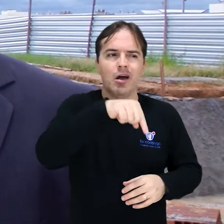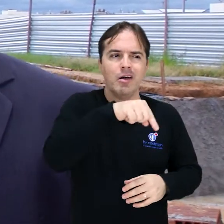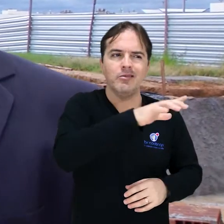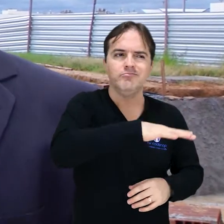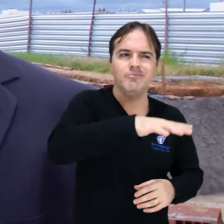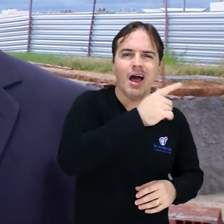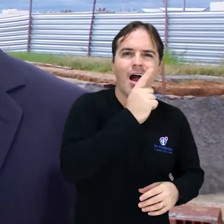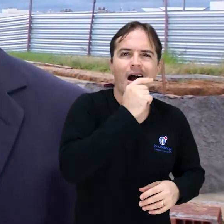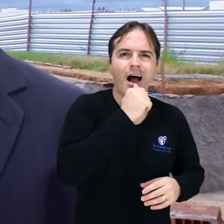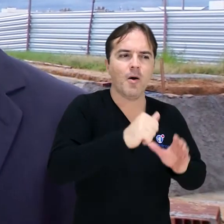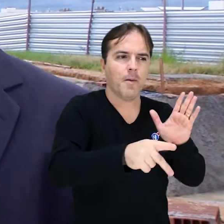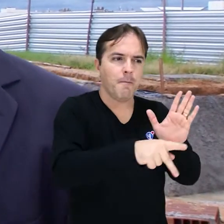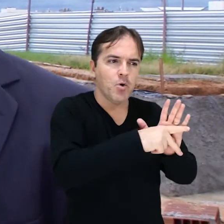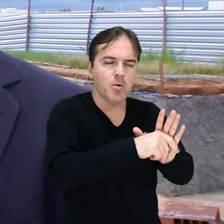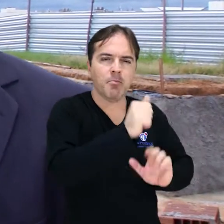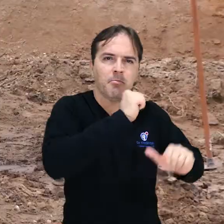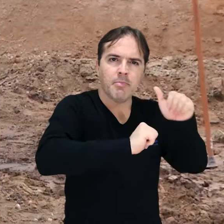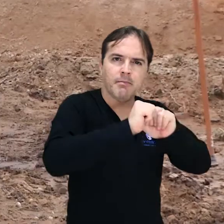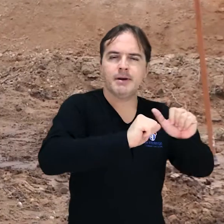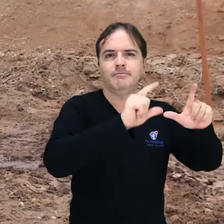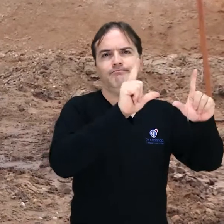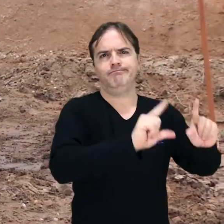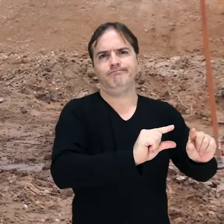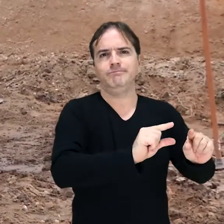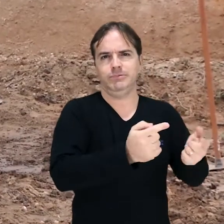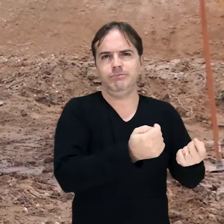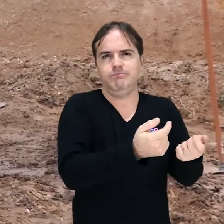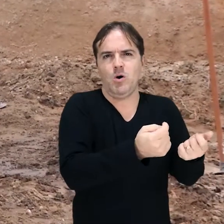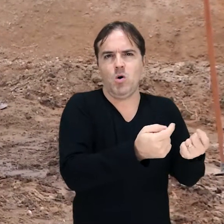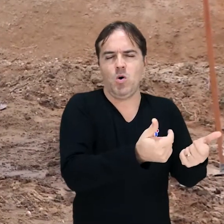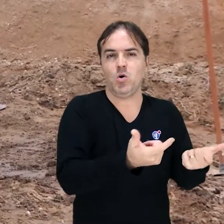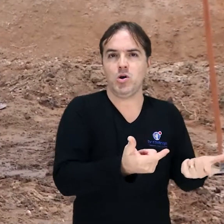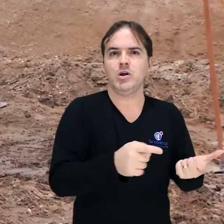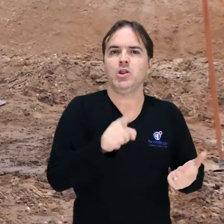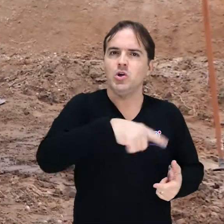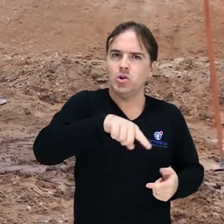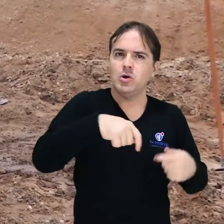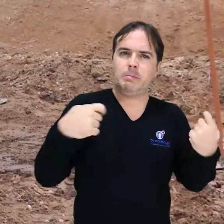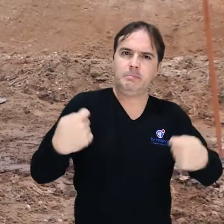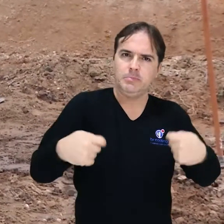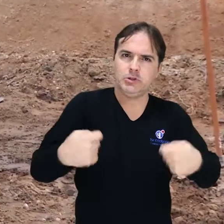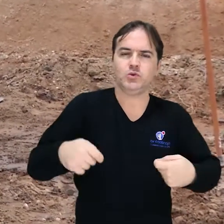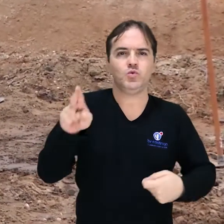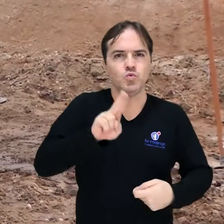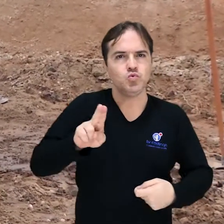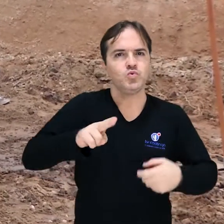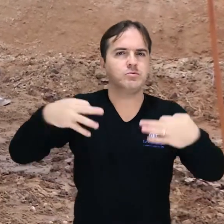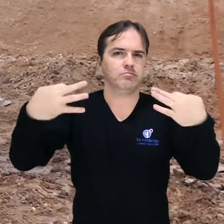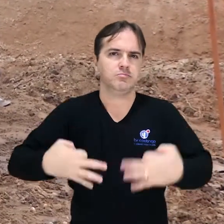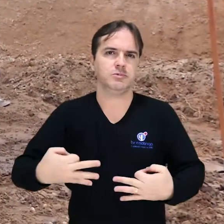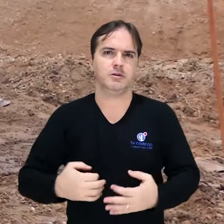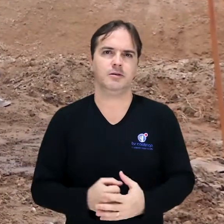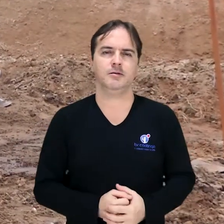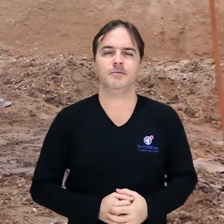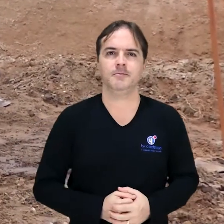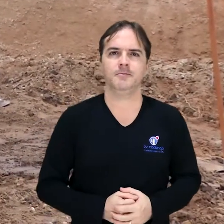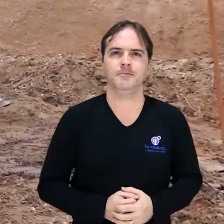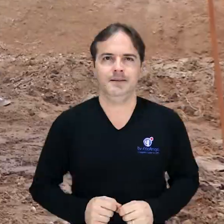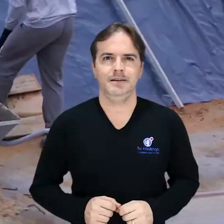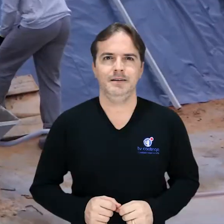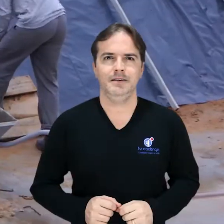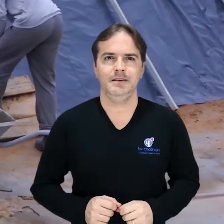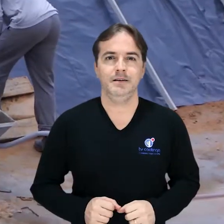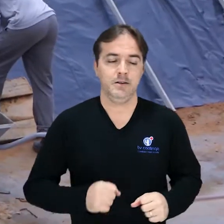região, né, uma escassez, né, da questão da água e tal, e a gente precisa fazer o bom uso desse recurso